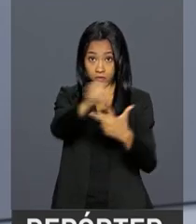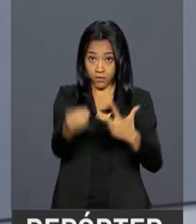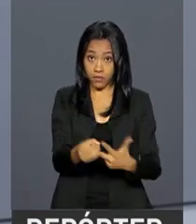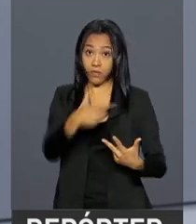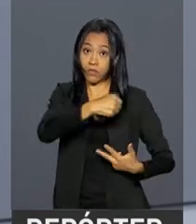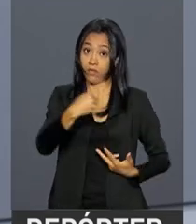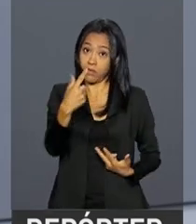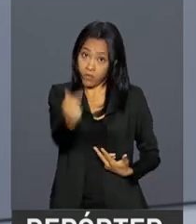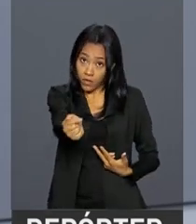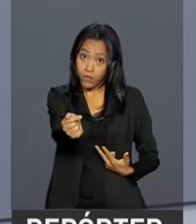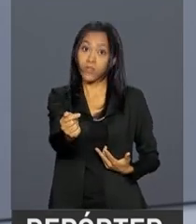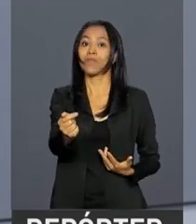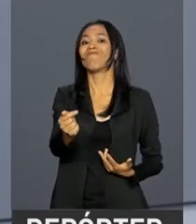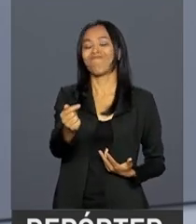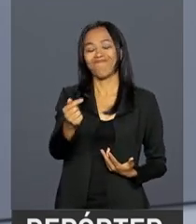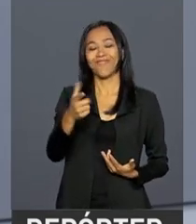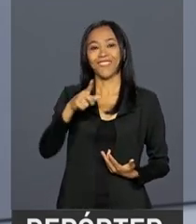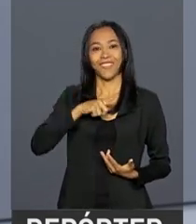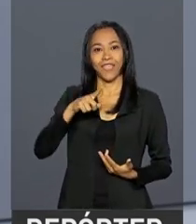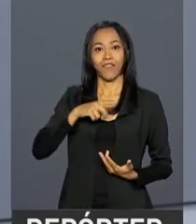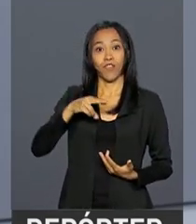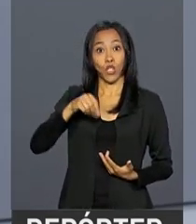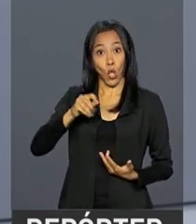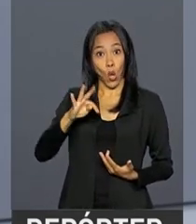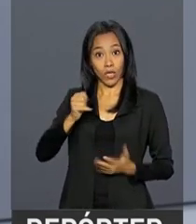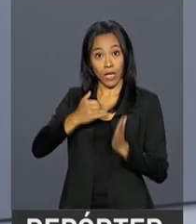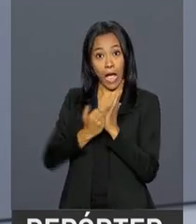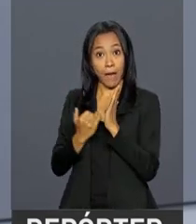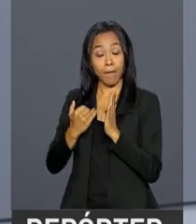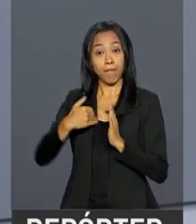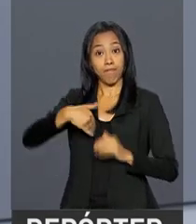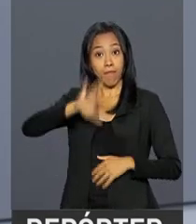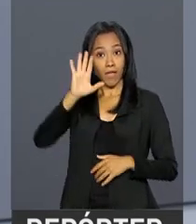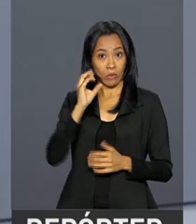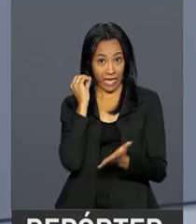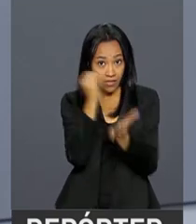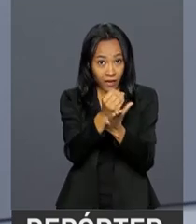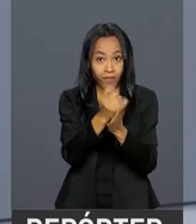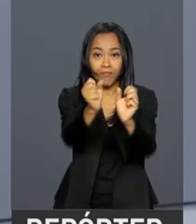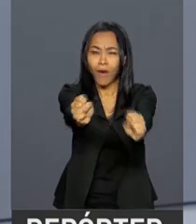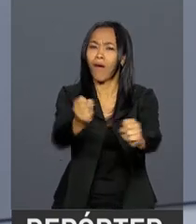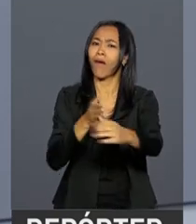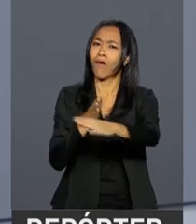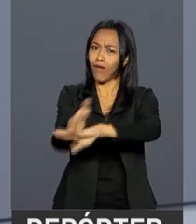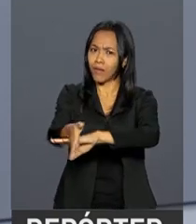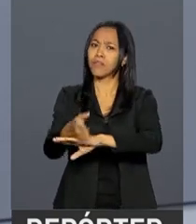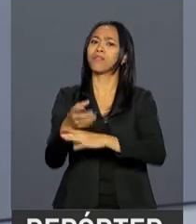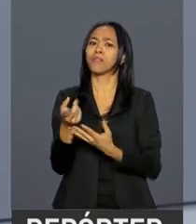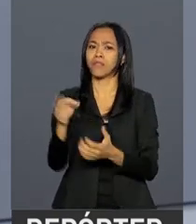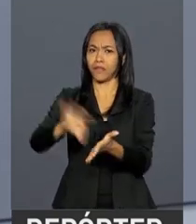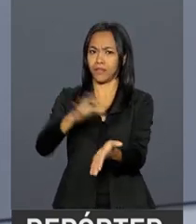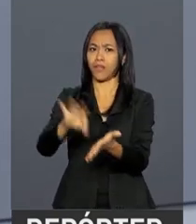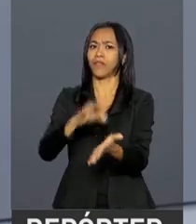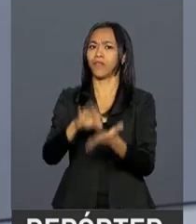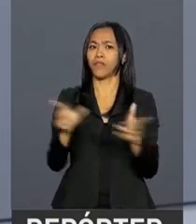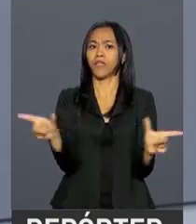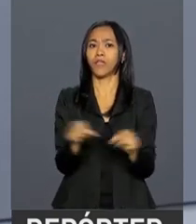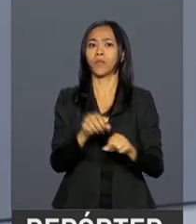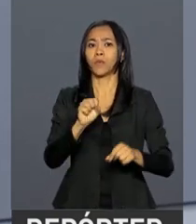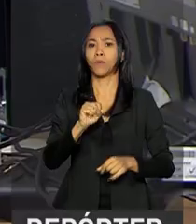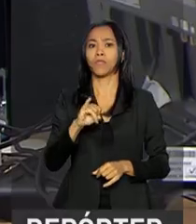de 2017 e tirou nota maior que zero na redação, já pode se inscrever no SISU, o Sistema de Seleção